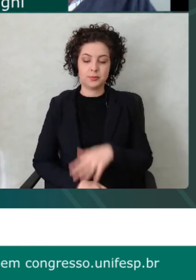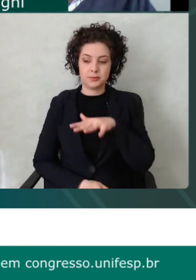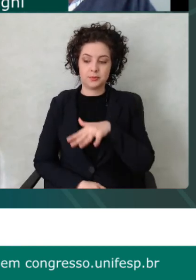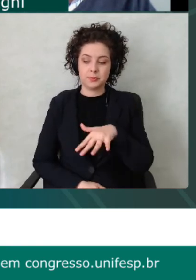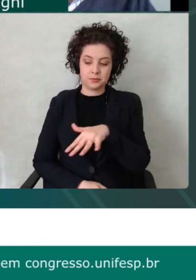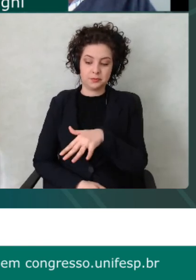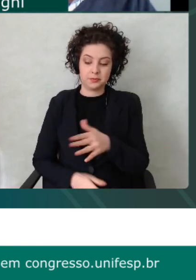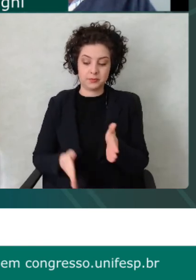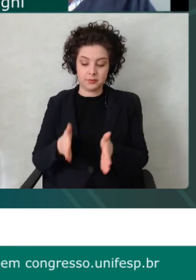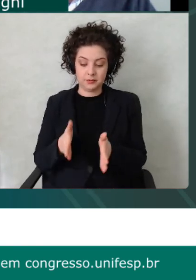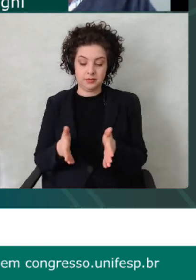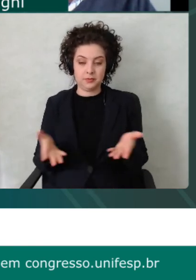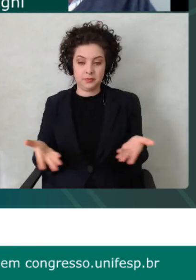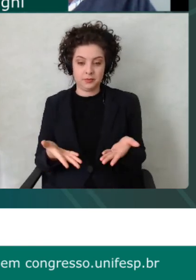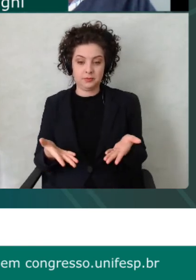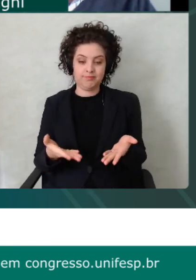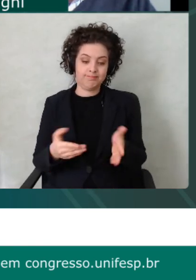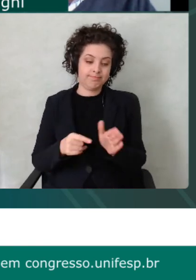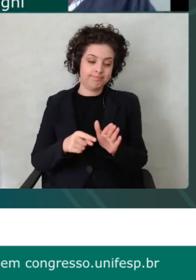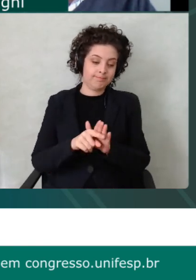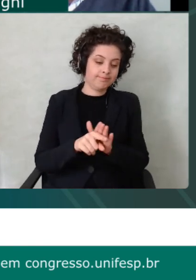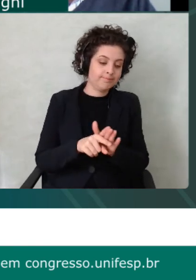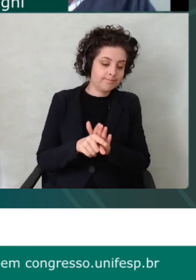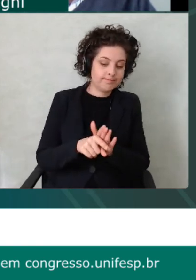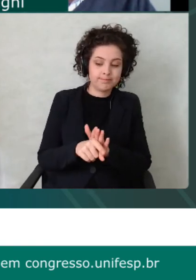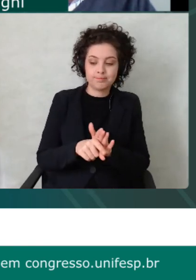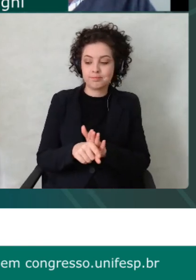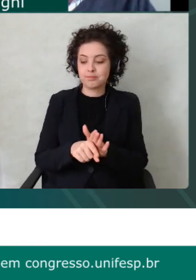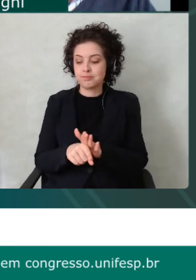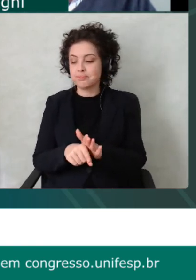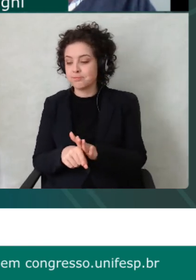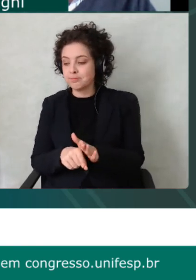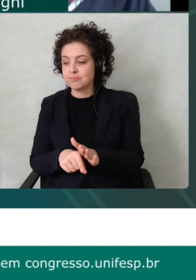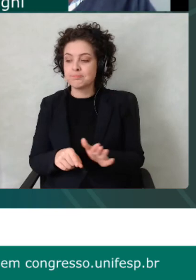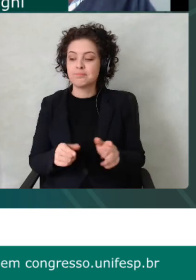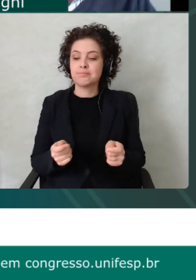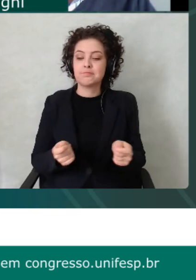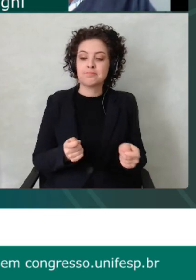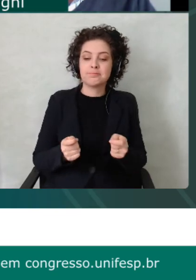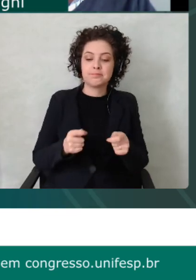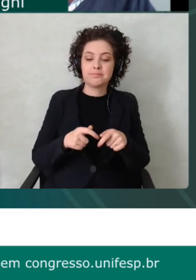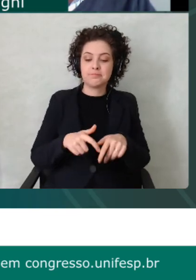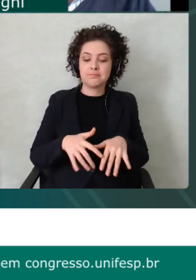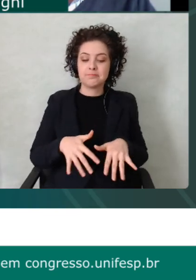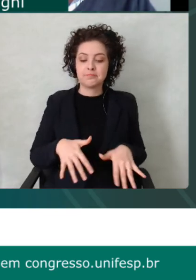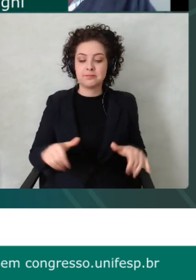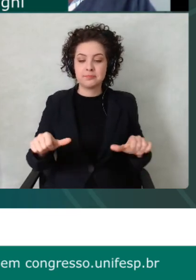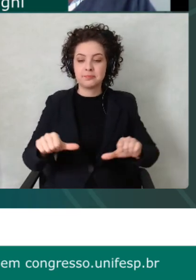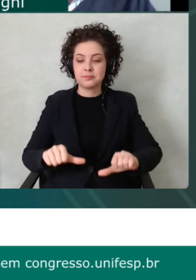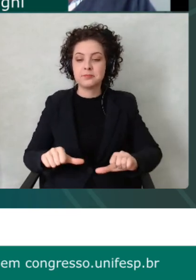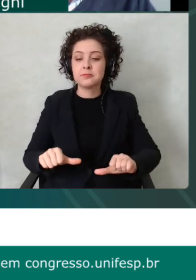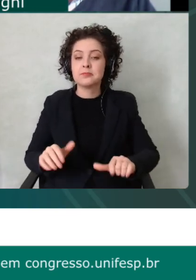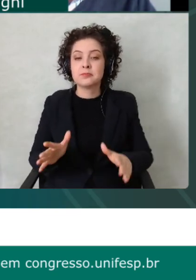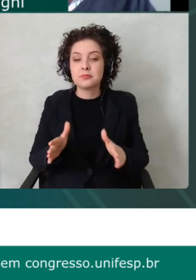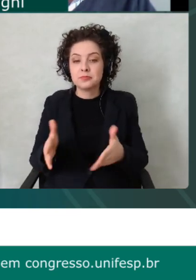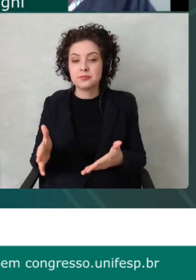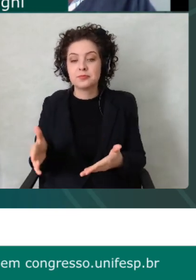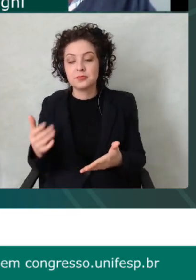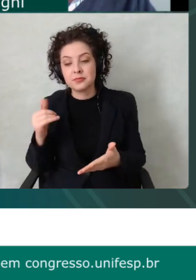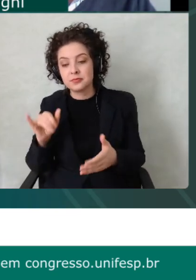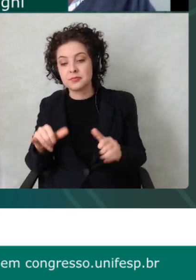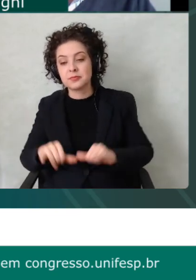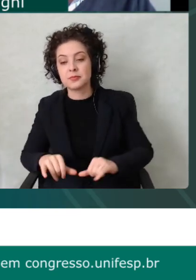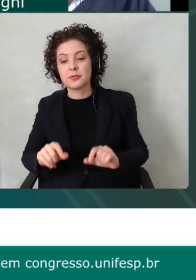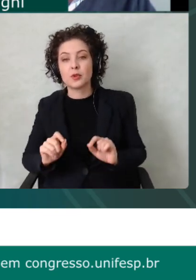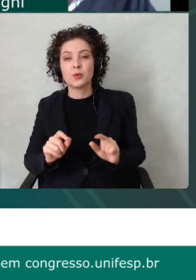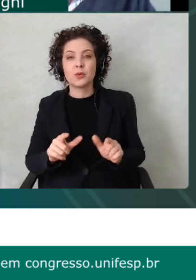para mitigar dano através do controle de inflamação de endotélio e suas complicações, do que efetivamente para reduzir carga